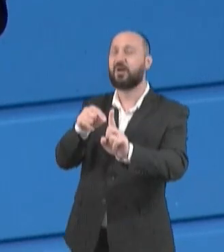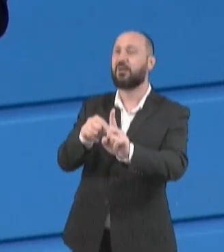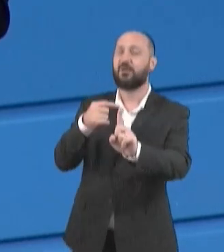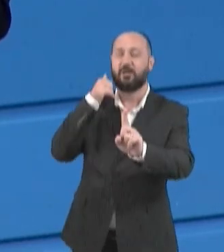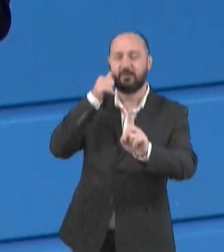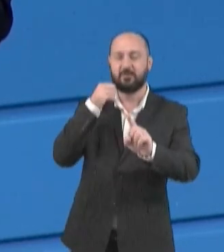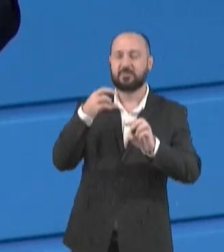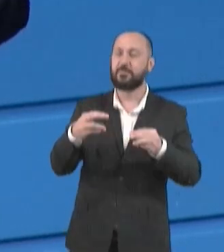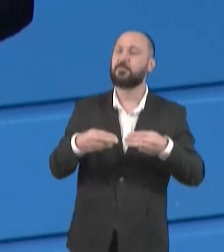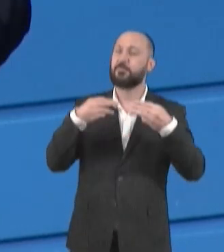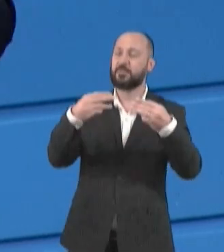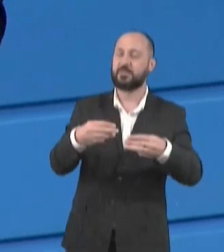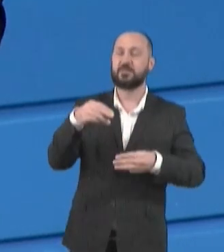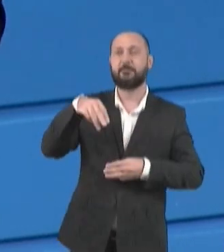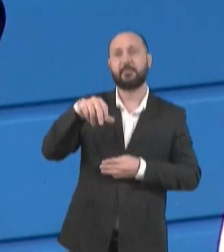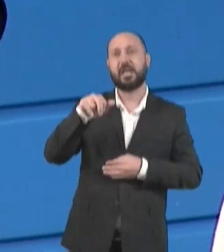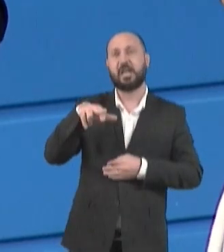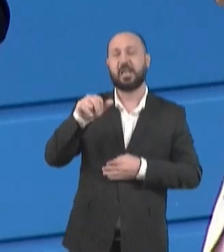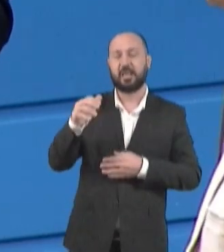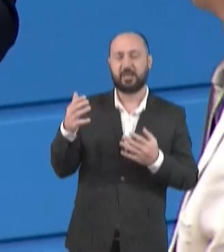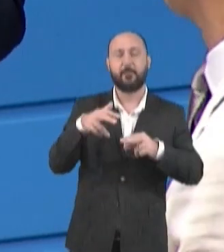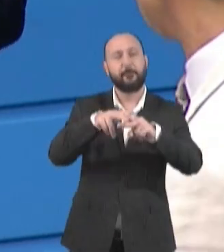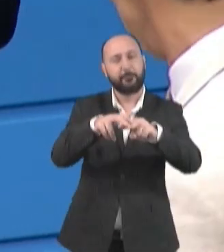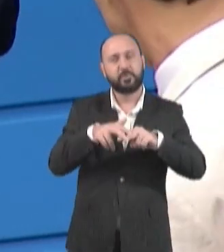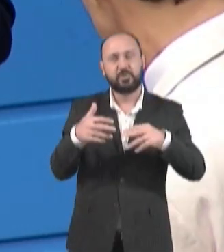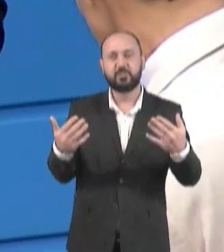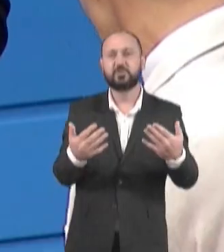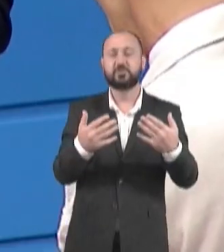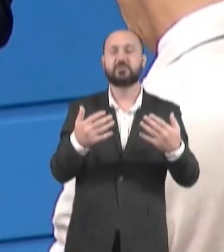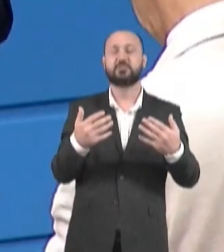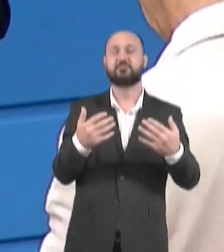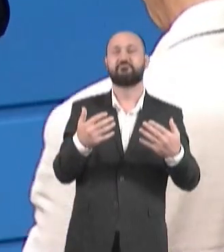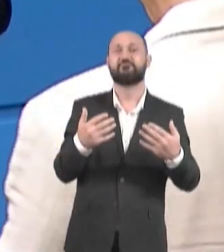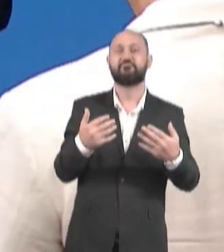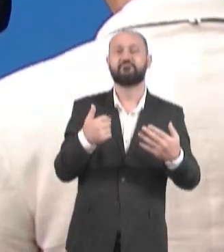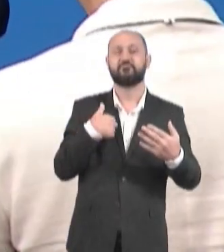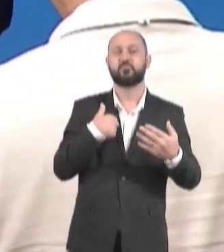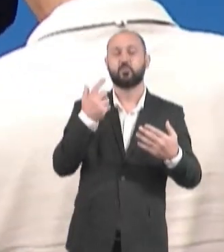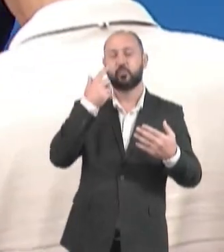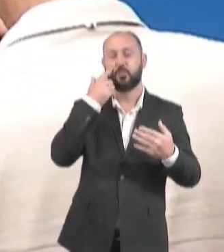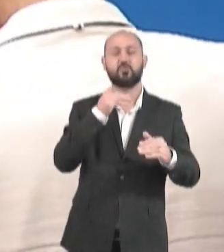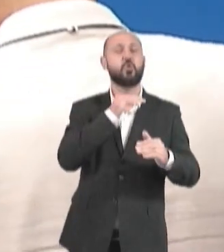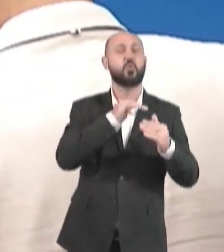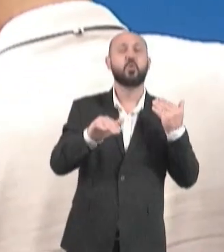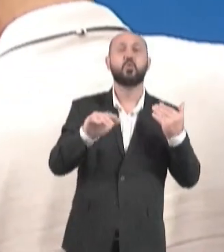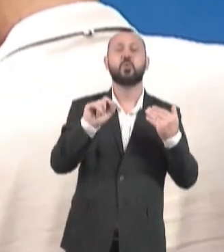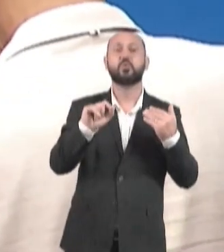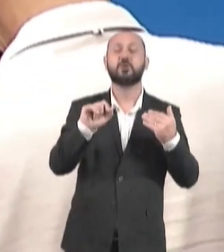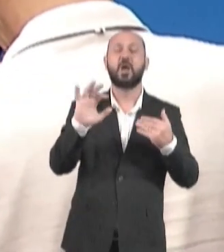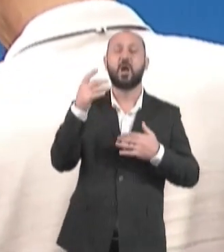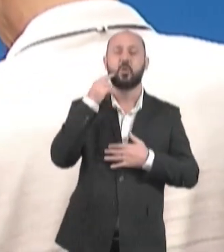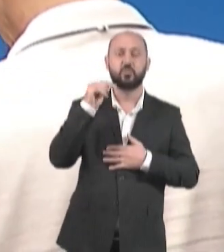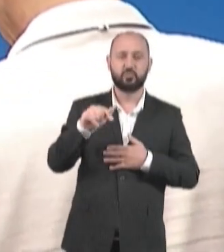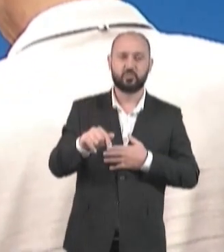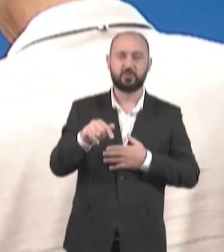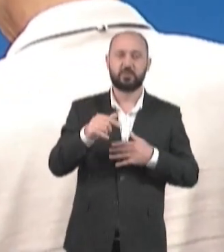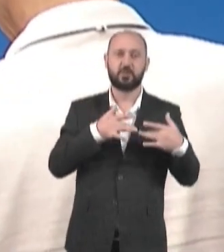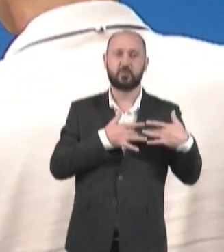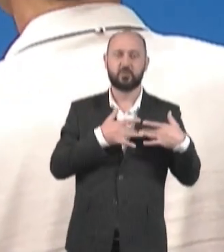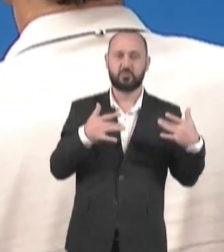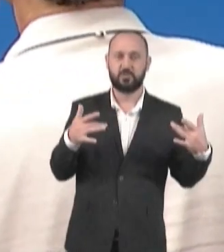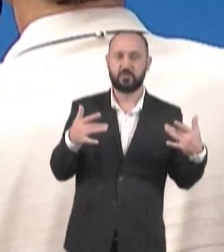da ministra do Meio Ambiente, Marina Silva. Portanto, fica aqui o nosso repúdio àquilo que aconteceu e a